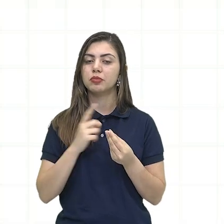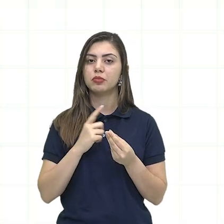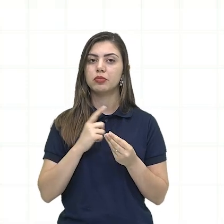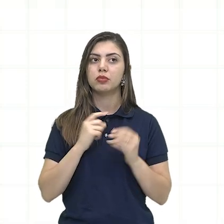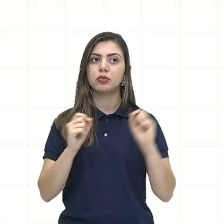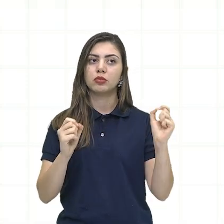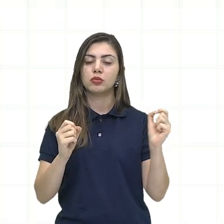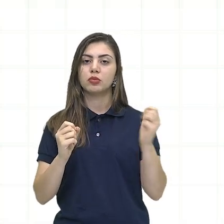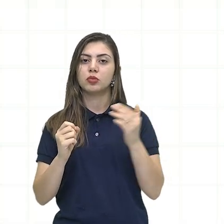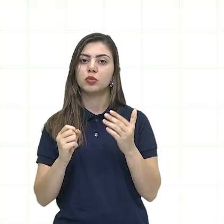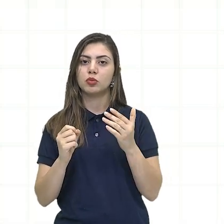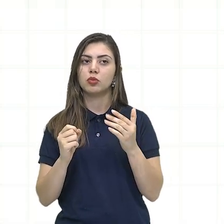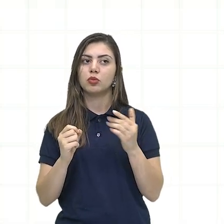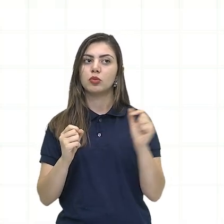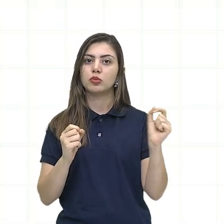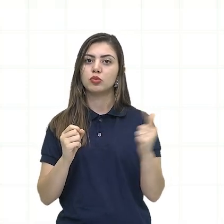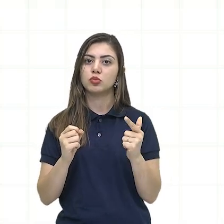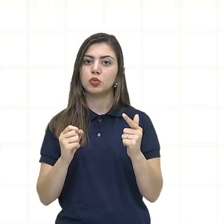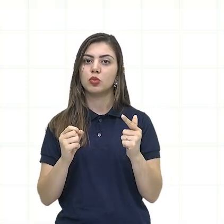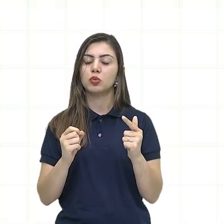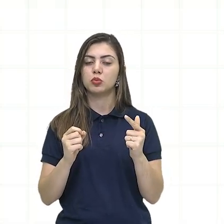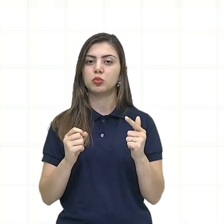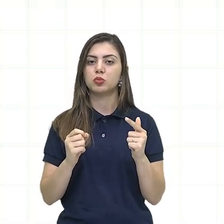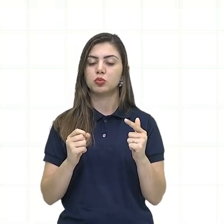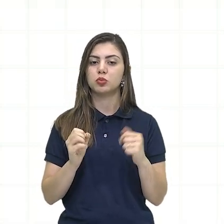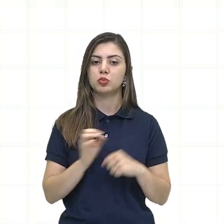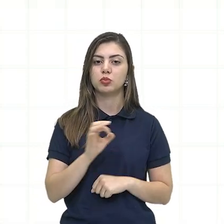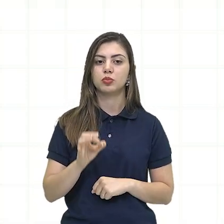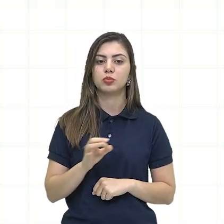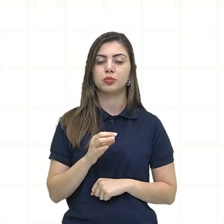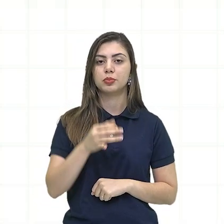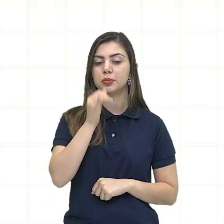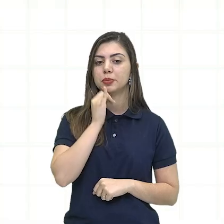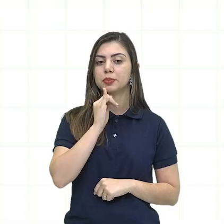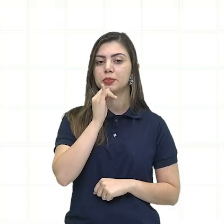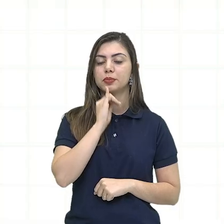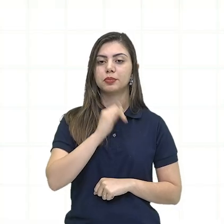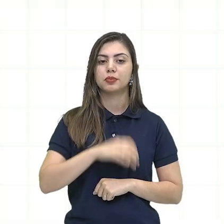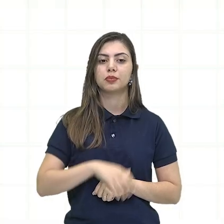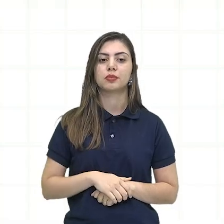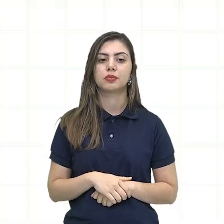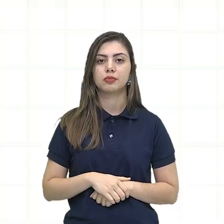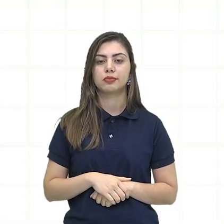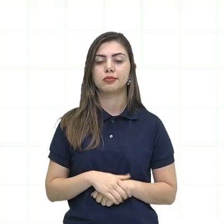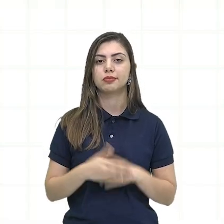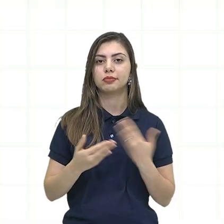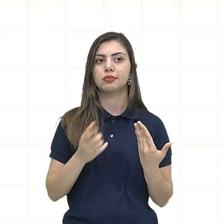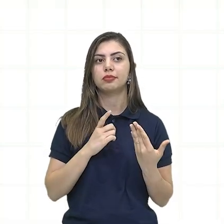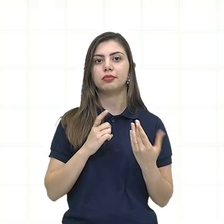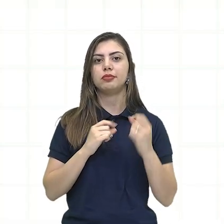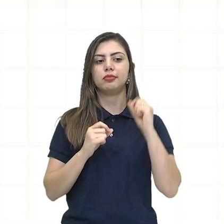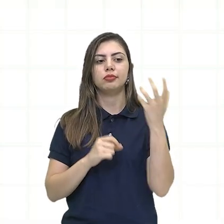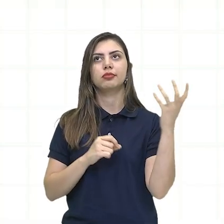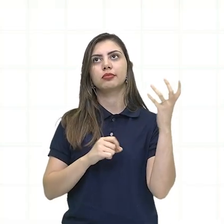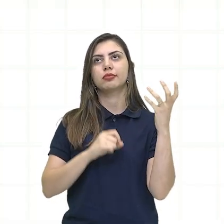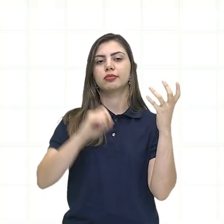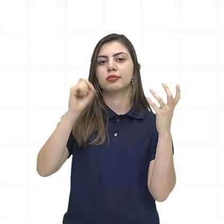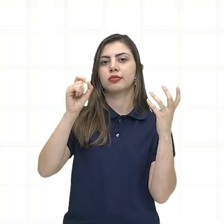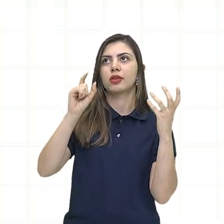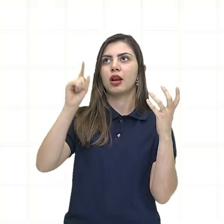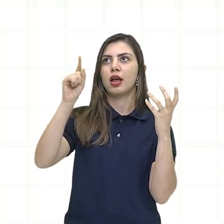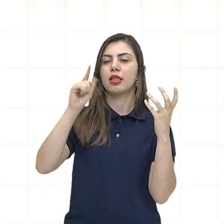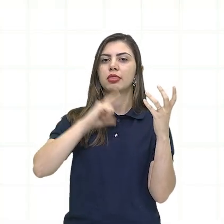pela radiação ultravioleta. Temos como exemplo também a fotossíntese, né,